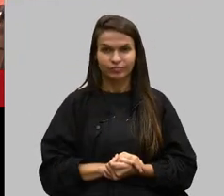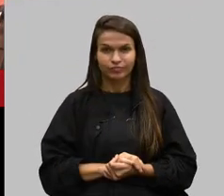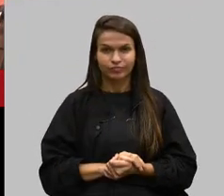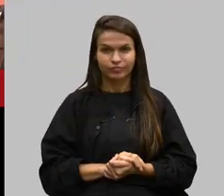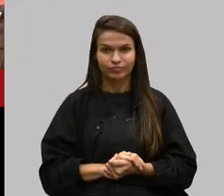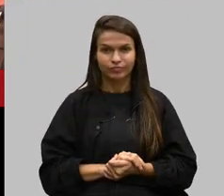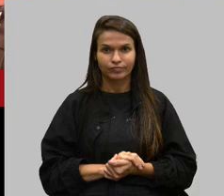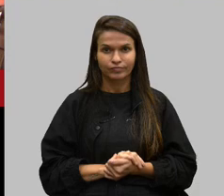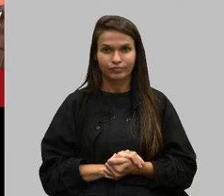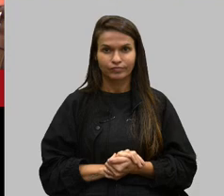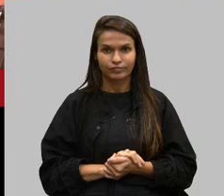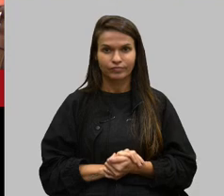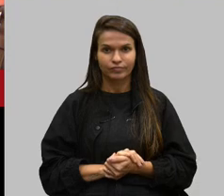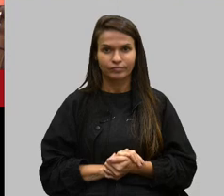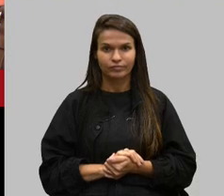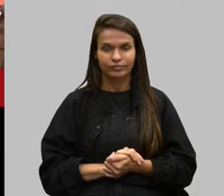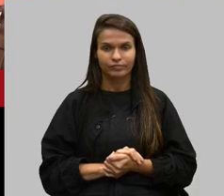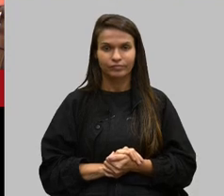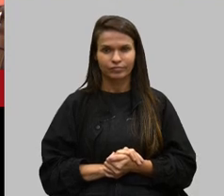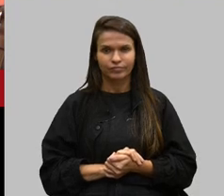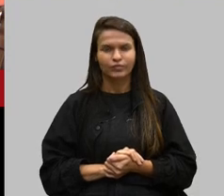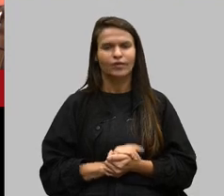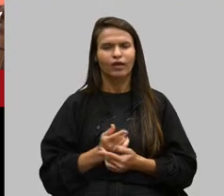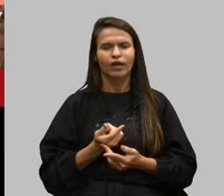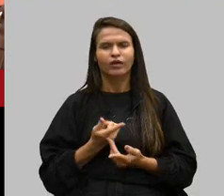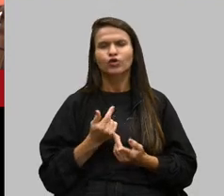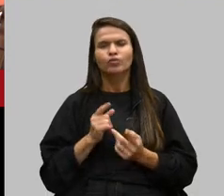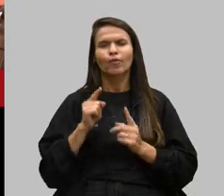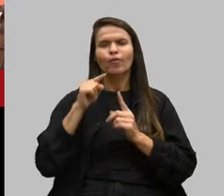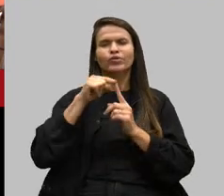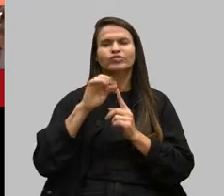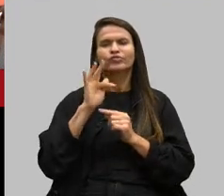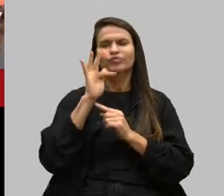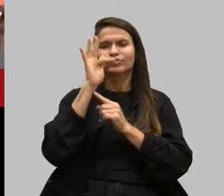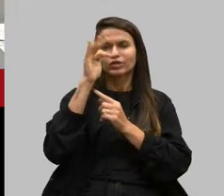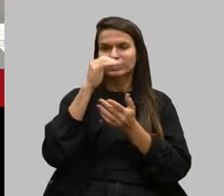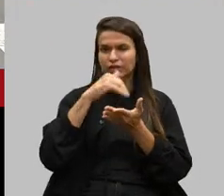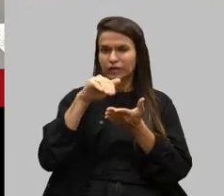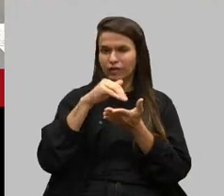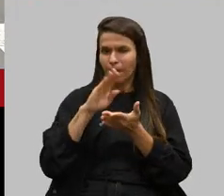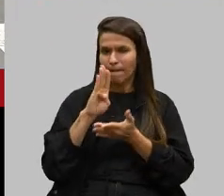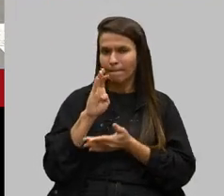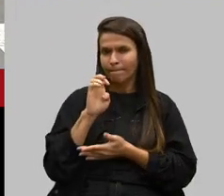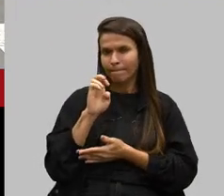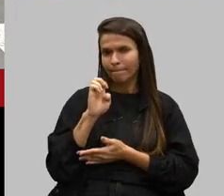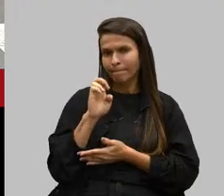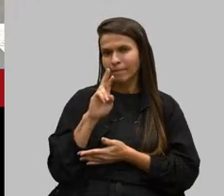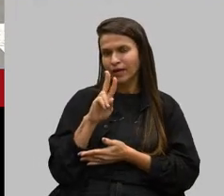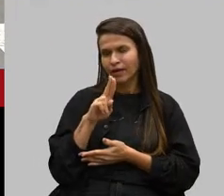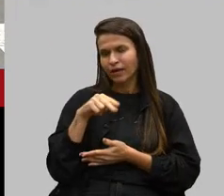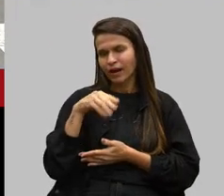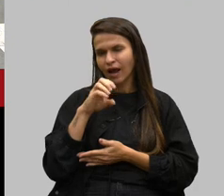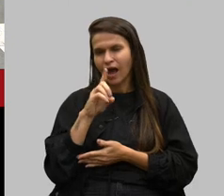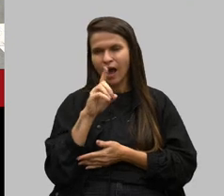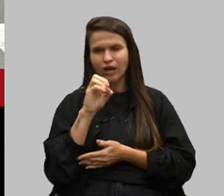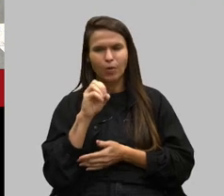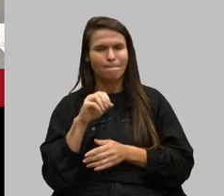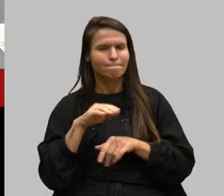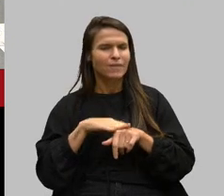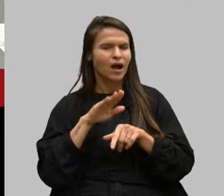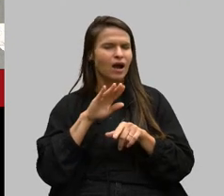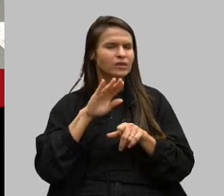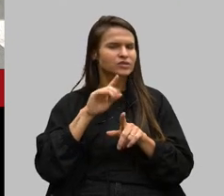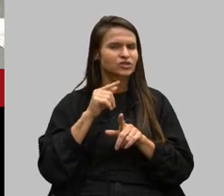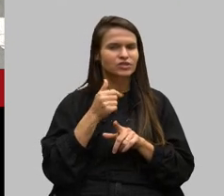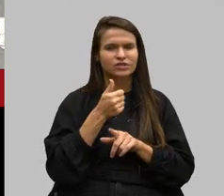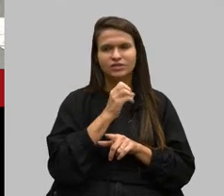e trívias do Futuro secretário Bernardo Fantástico mais de 100.000 jovens buscando